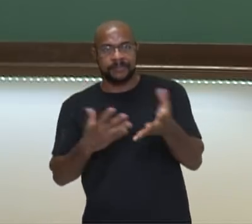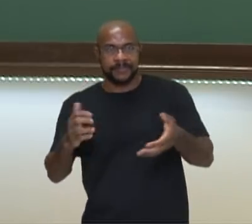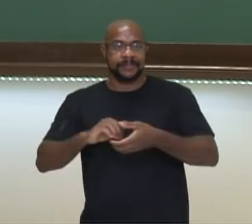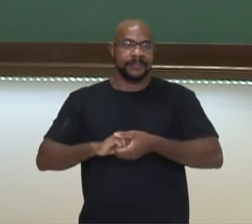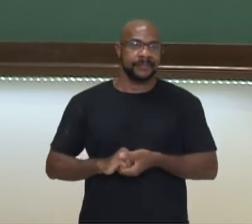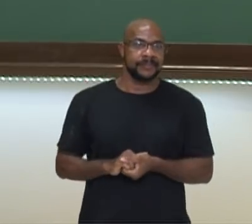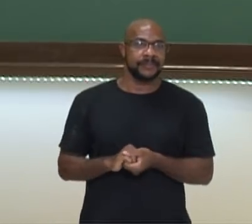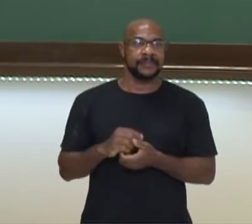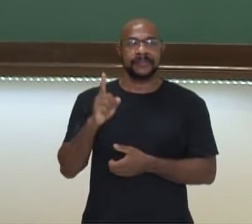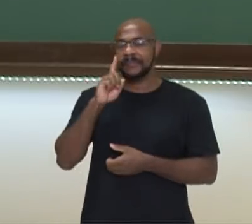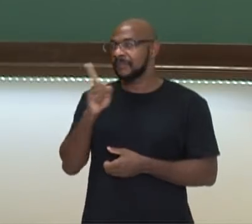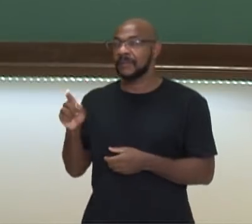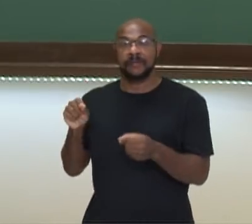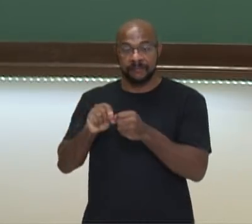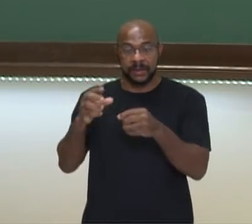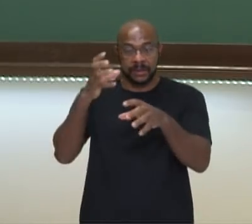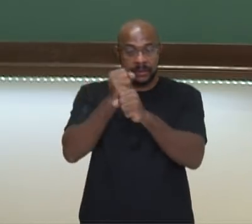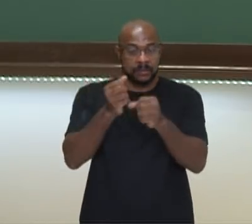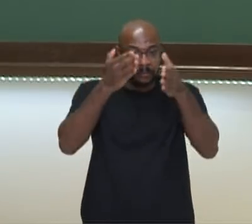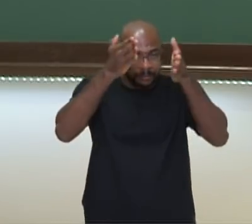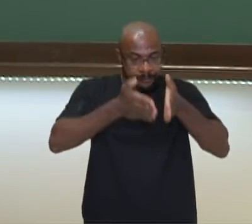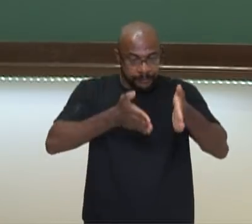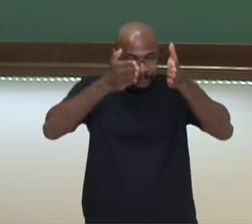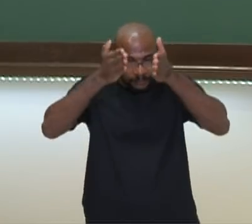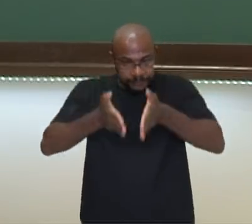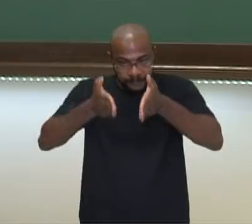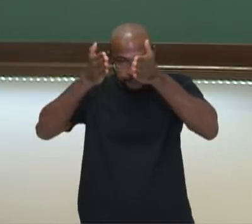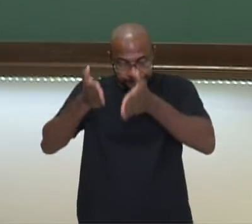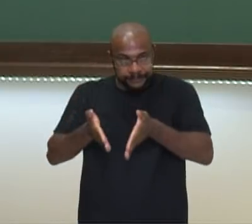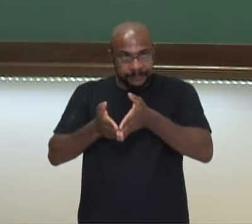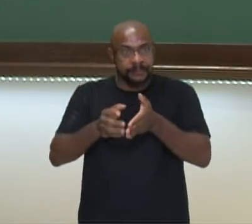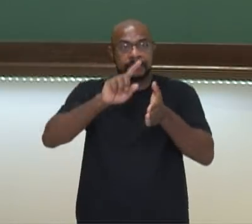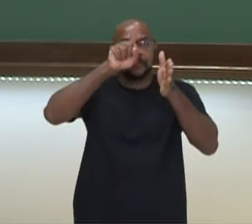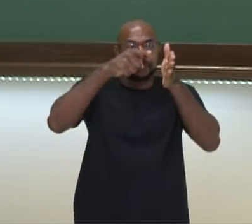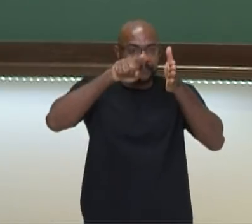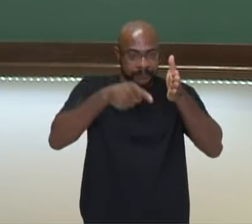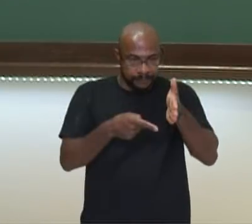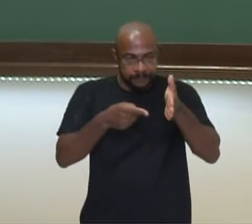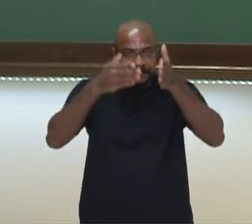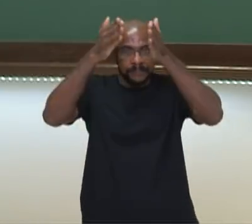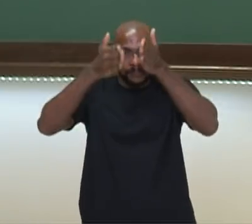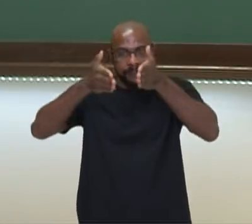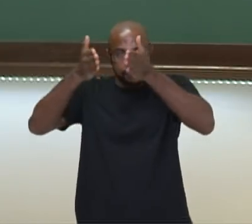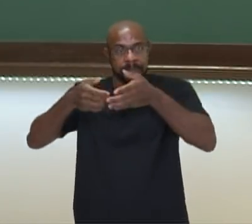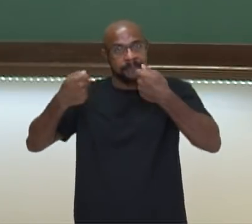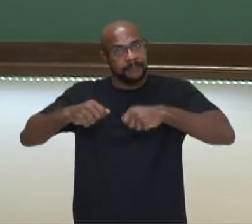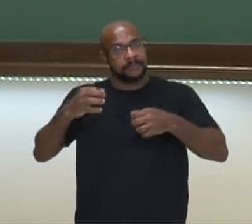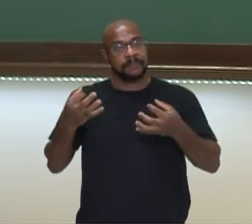toda. Então, faça a conta na ordem. Depois de você colocar vírgula embaixo de vírgula. Beleza?